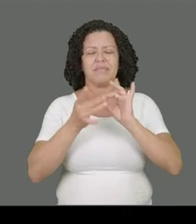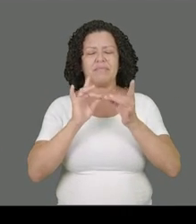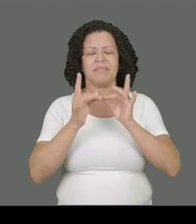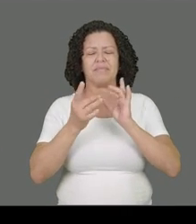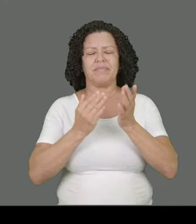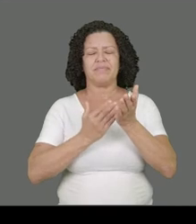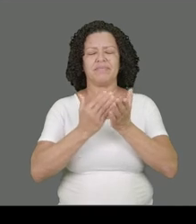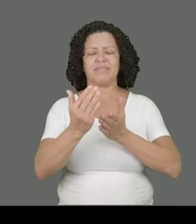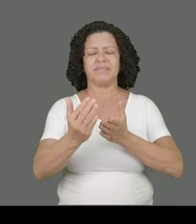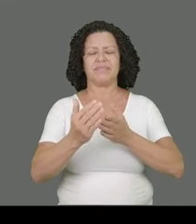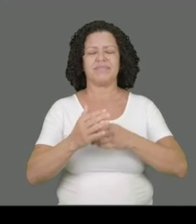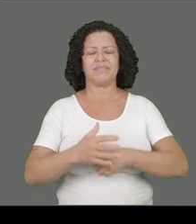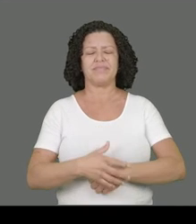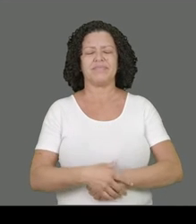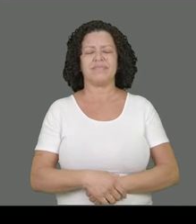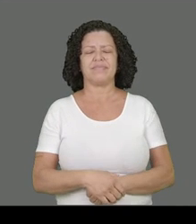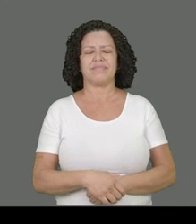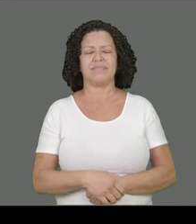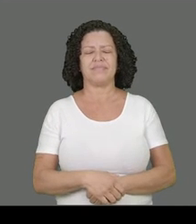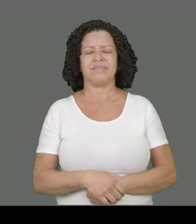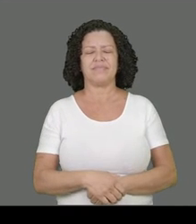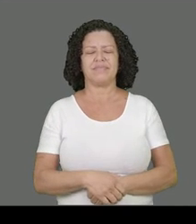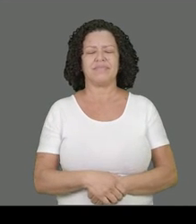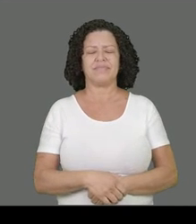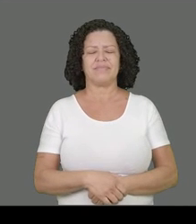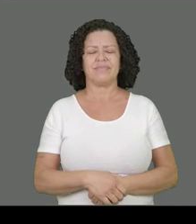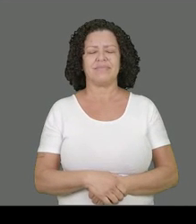singela prece inicial.